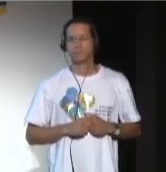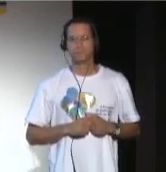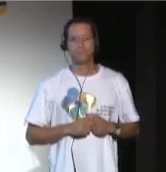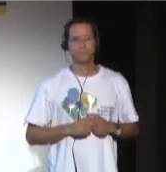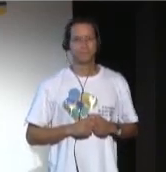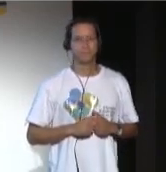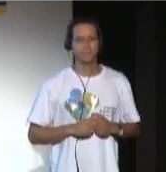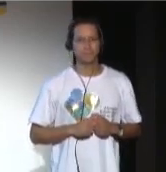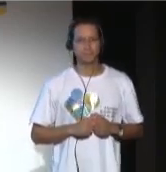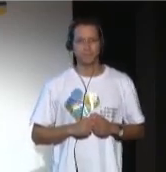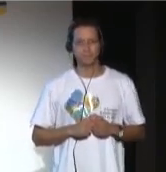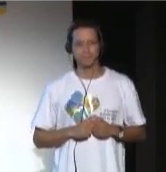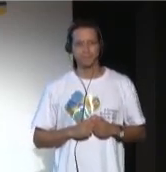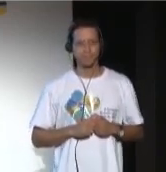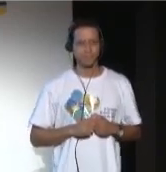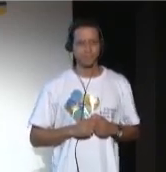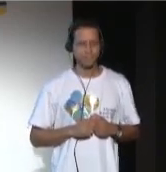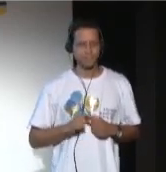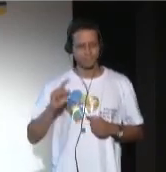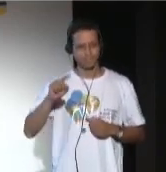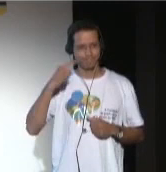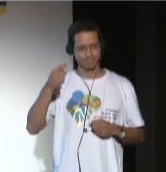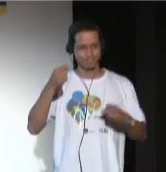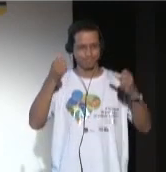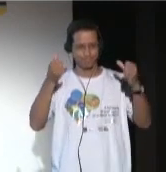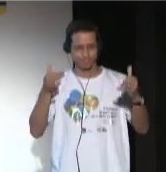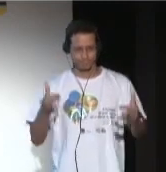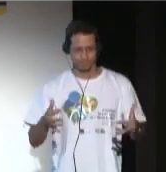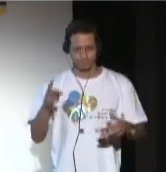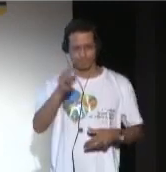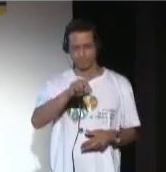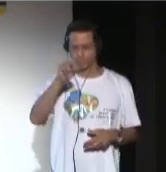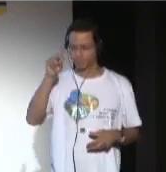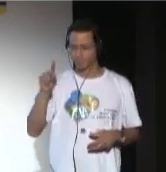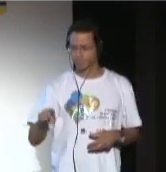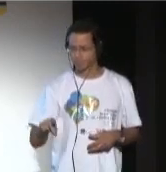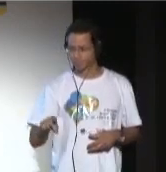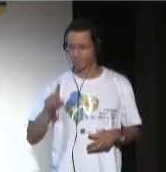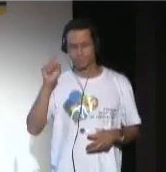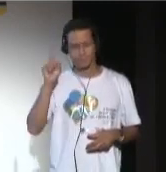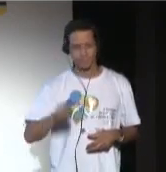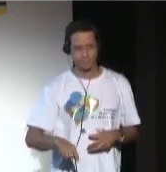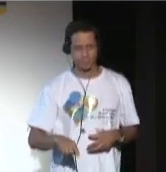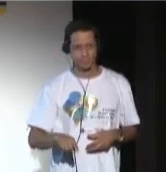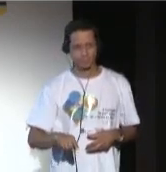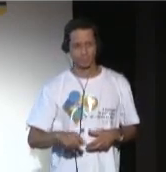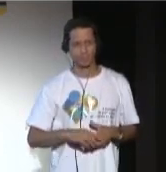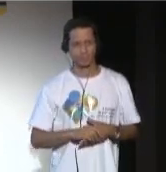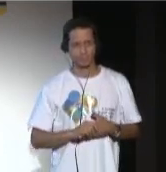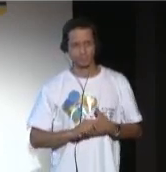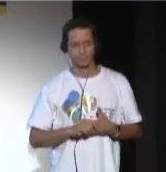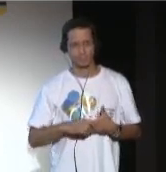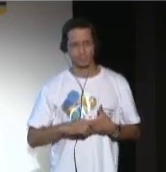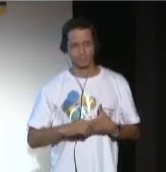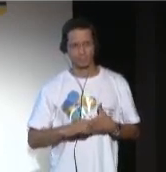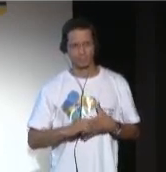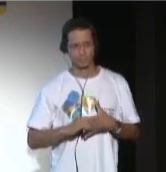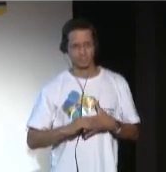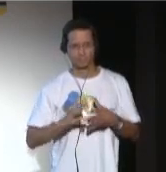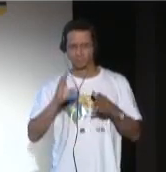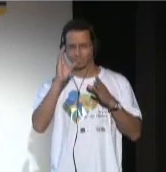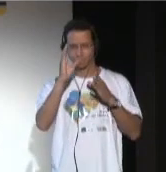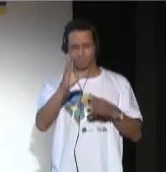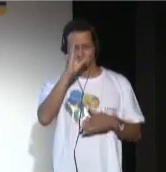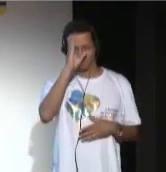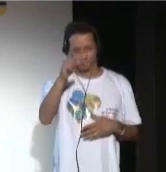Depois disso, eu vou falar sobre o seguinte. O professor é a figura central em toda essa conversa que a gente está